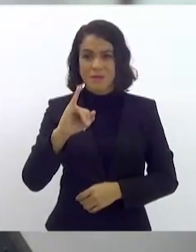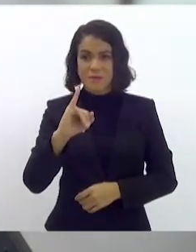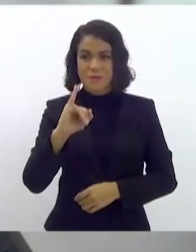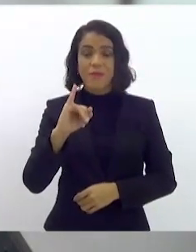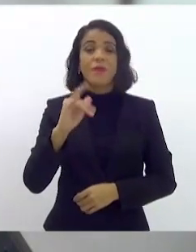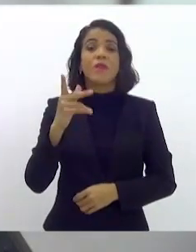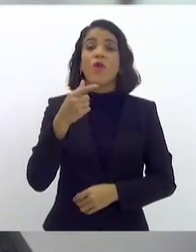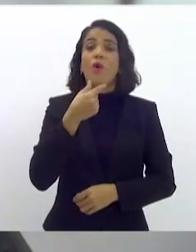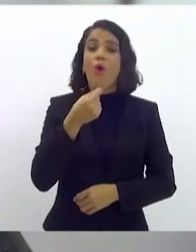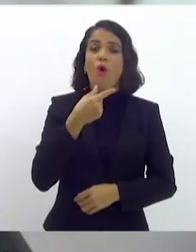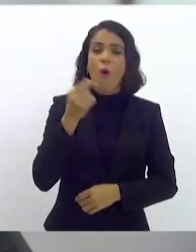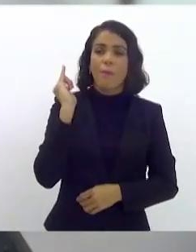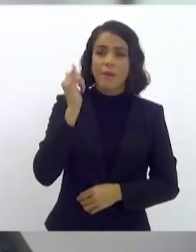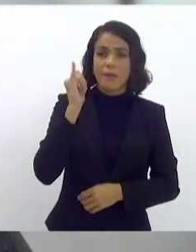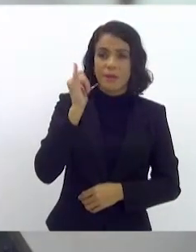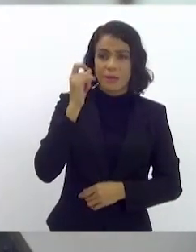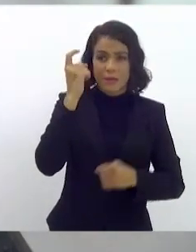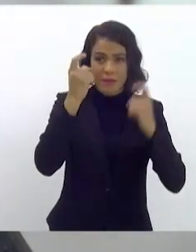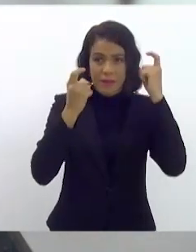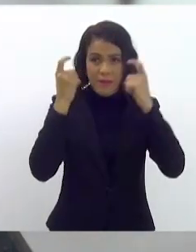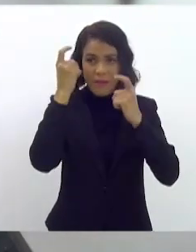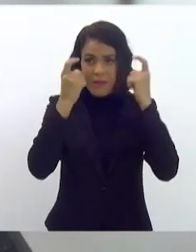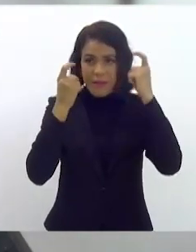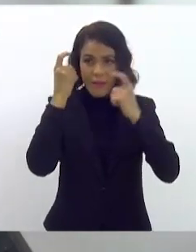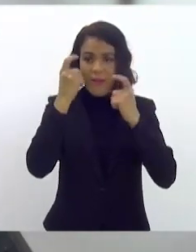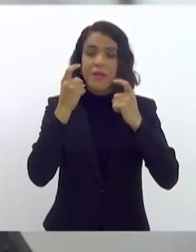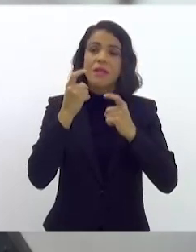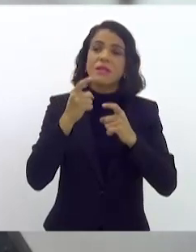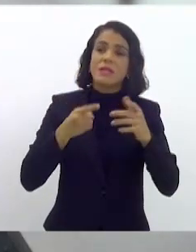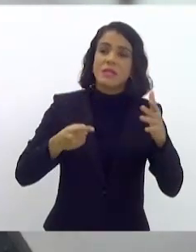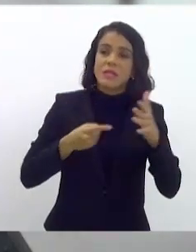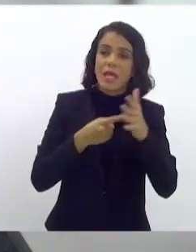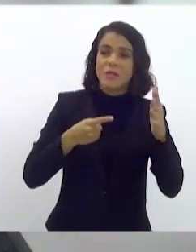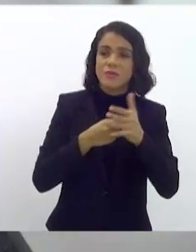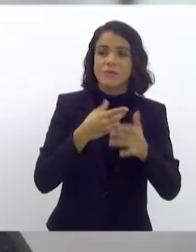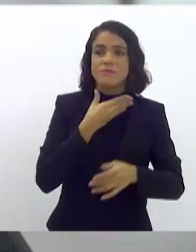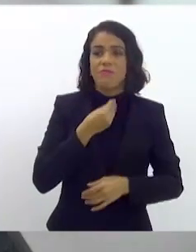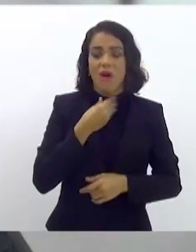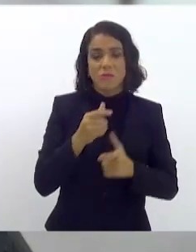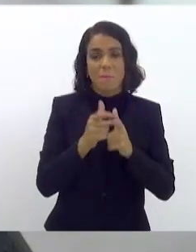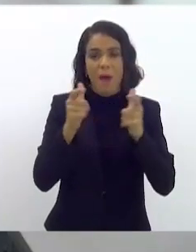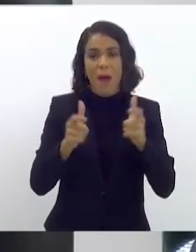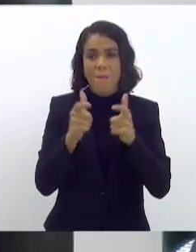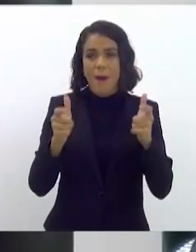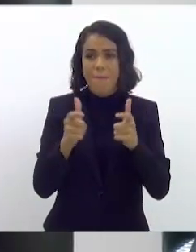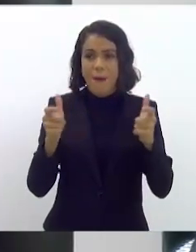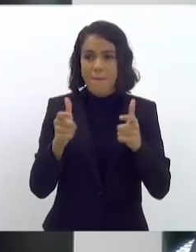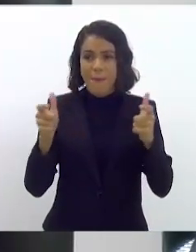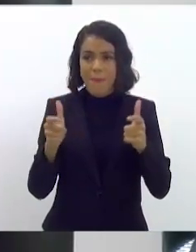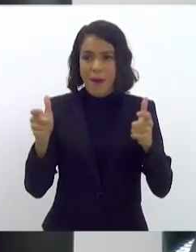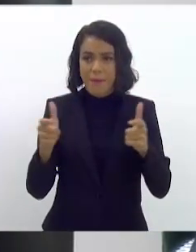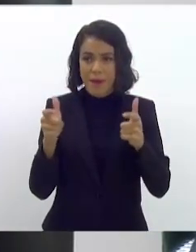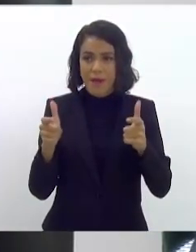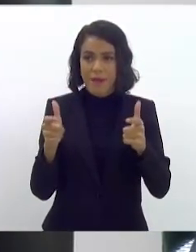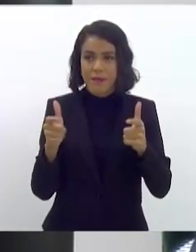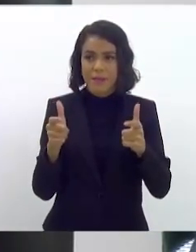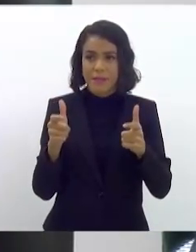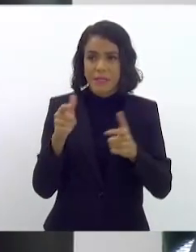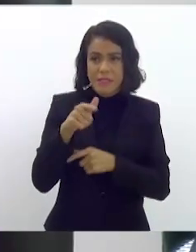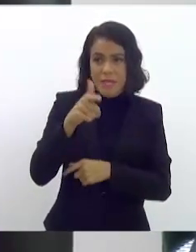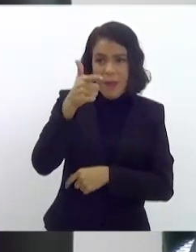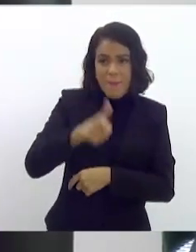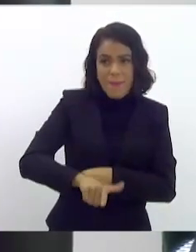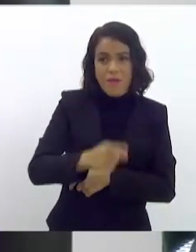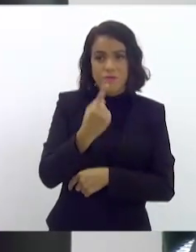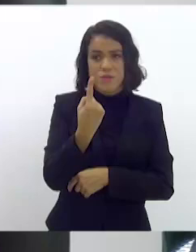homens preocupados com a quantidade de denúncias falsas que vem crescendo. E isso aqui é mais um